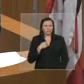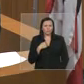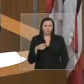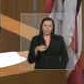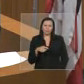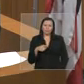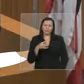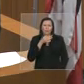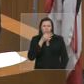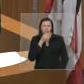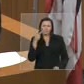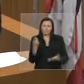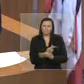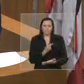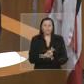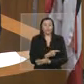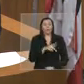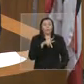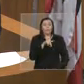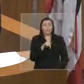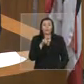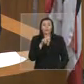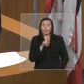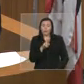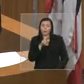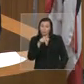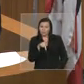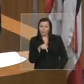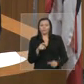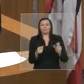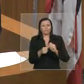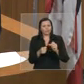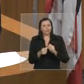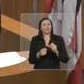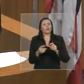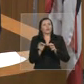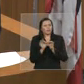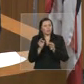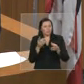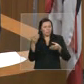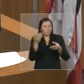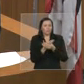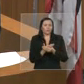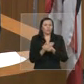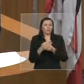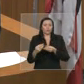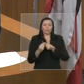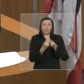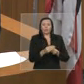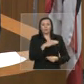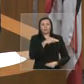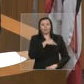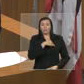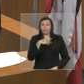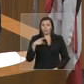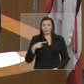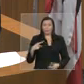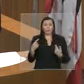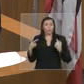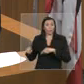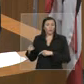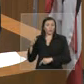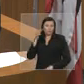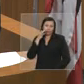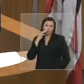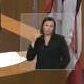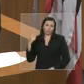repleto de crimes eleitorais. O PRP fará uma representação junto ao Ministério Público Eleitoral e Estadual